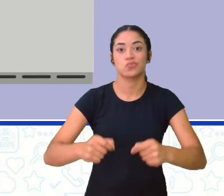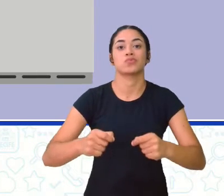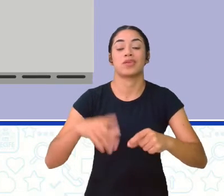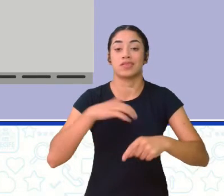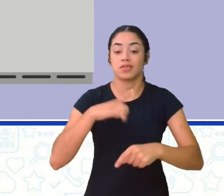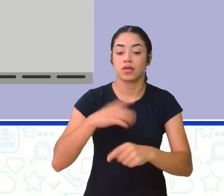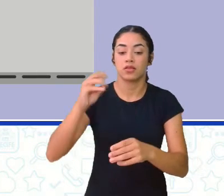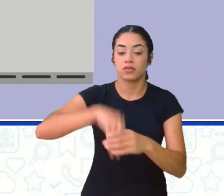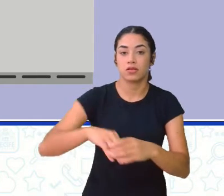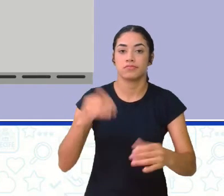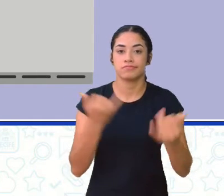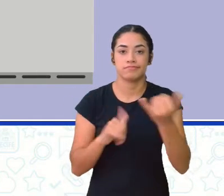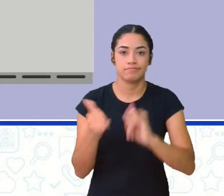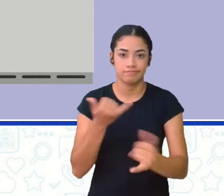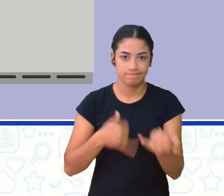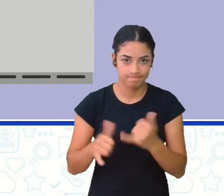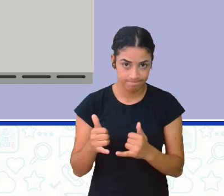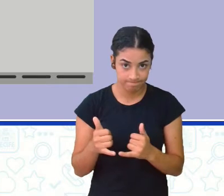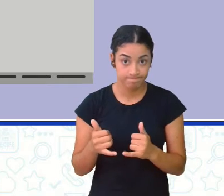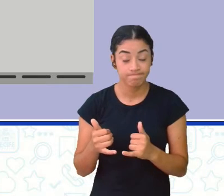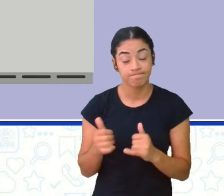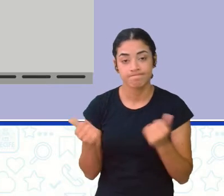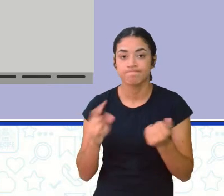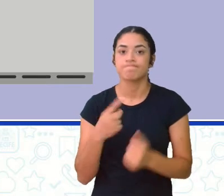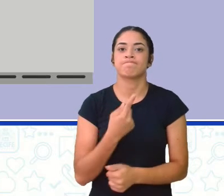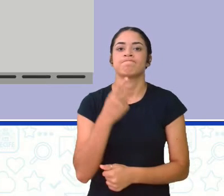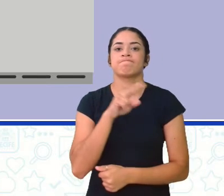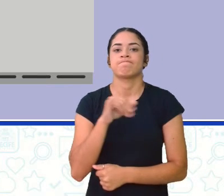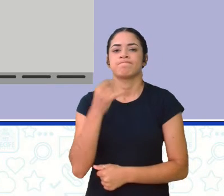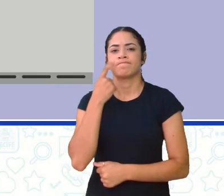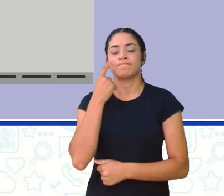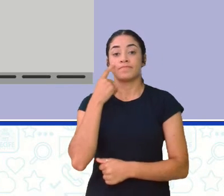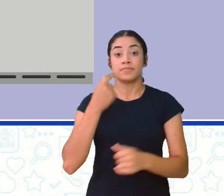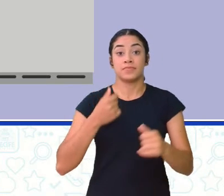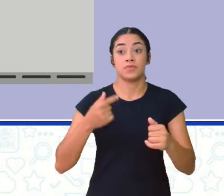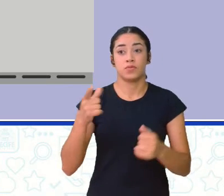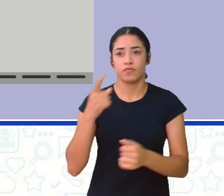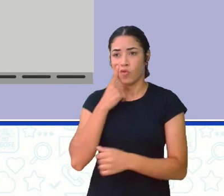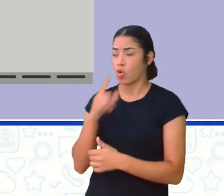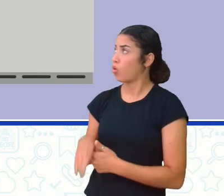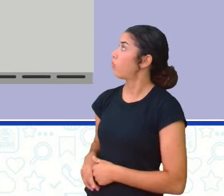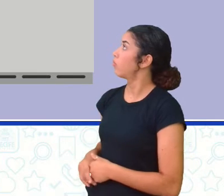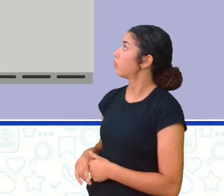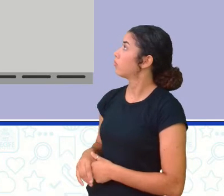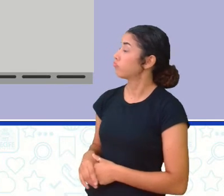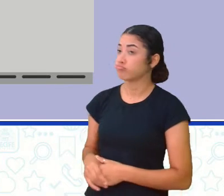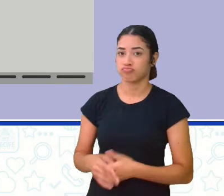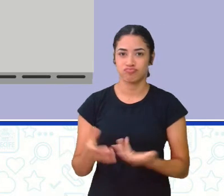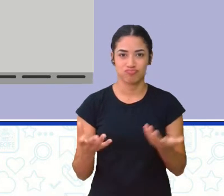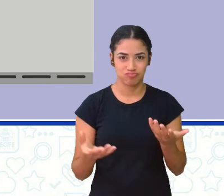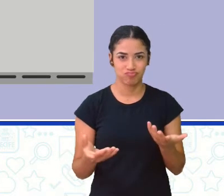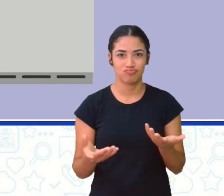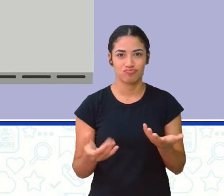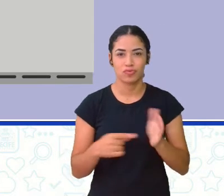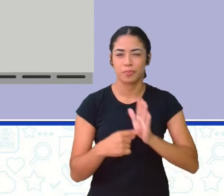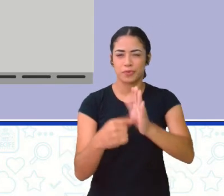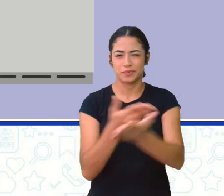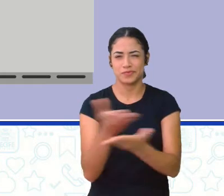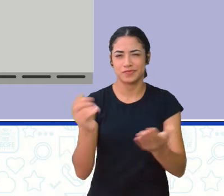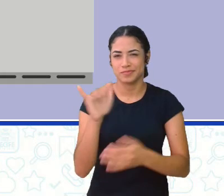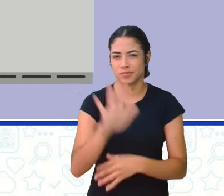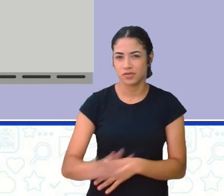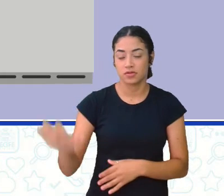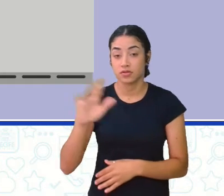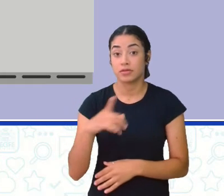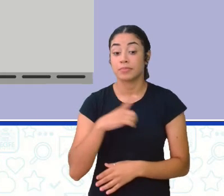utilizam energia elétrica. Então, a gente vai ver aí que para esses equipamentos que estão aí expostos, que foram selecionados, é preciso que tenha